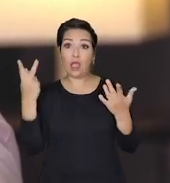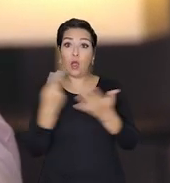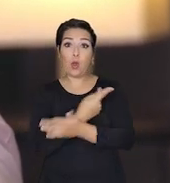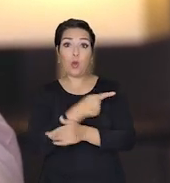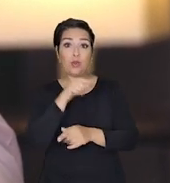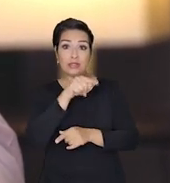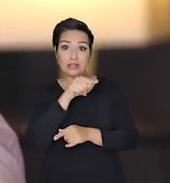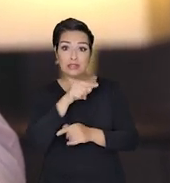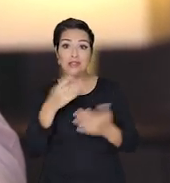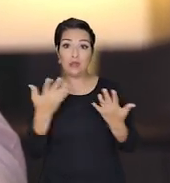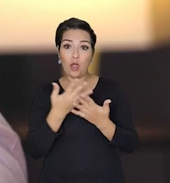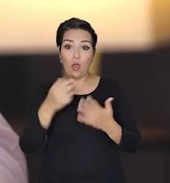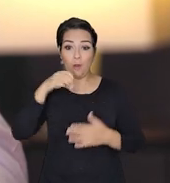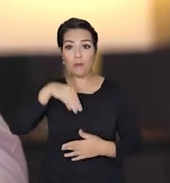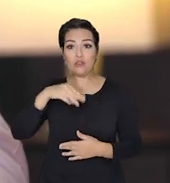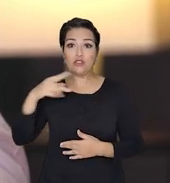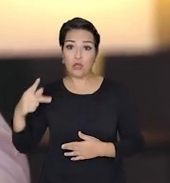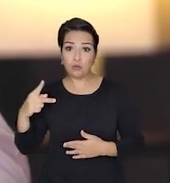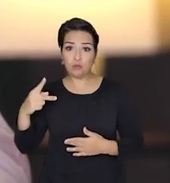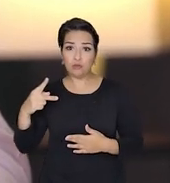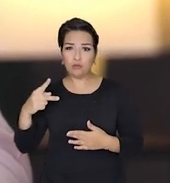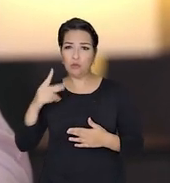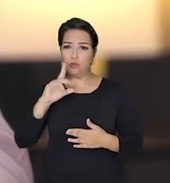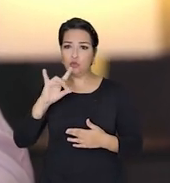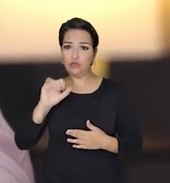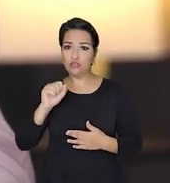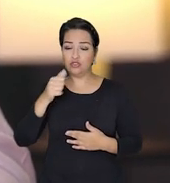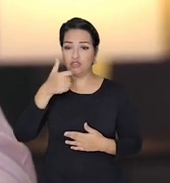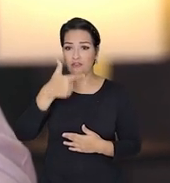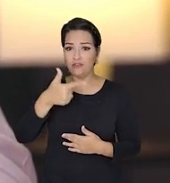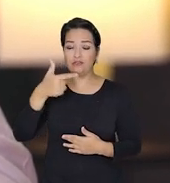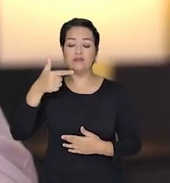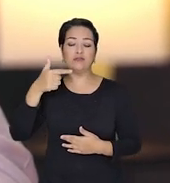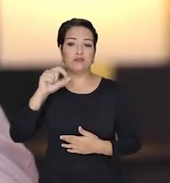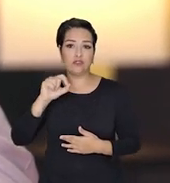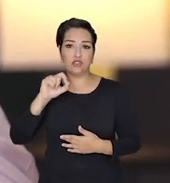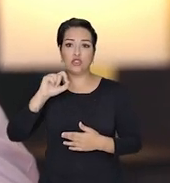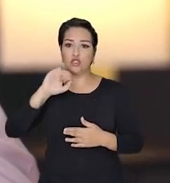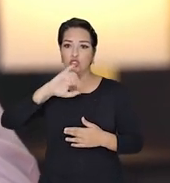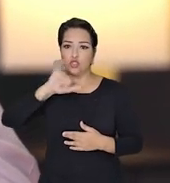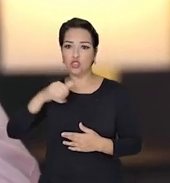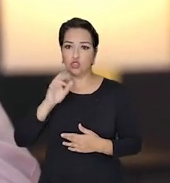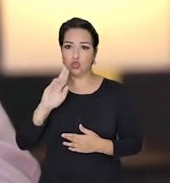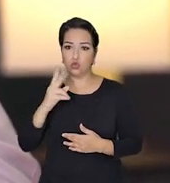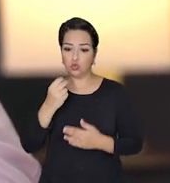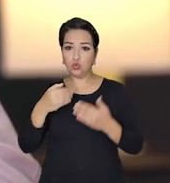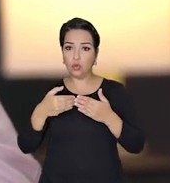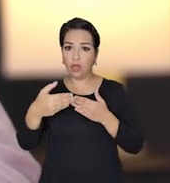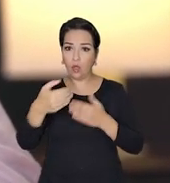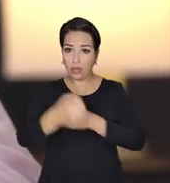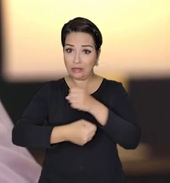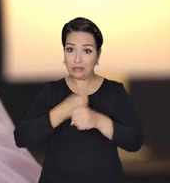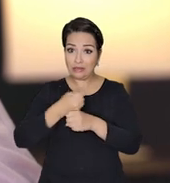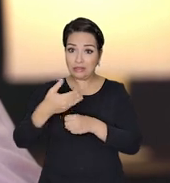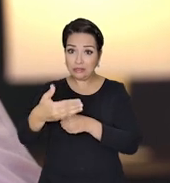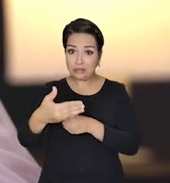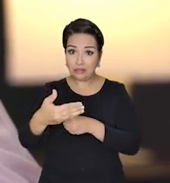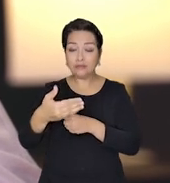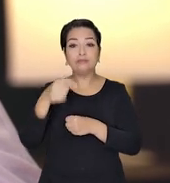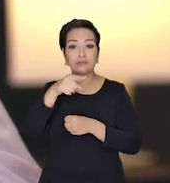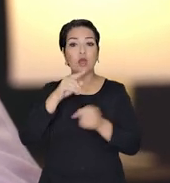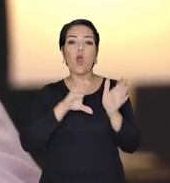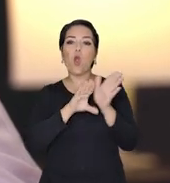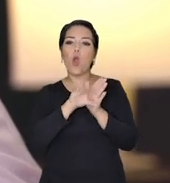confirmar tudo que ela viu para o Ministério Público. Foi agora, no dia 20 de julho desse ano. E basta você botar no